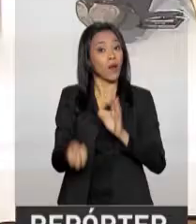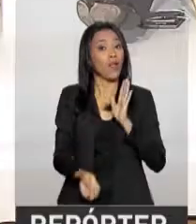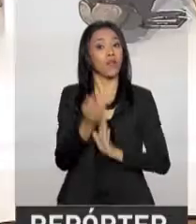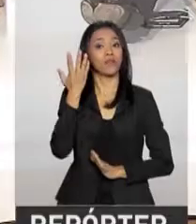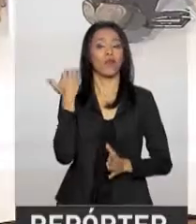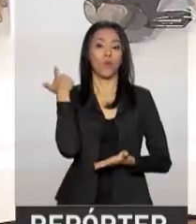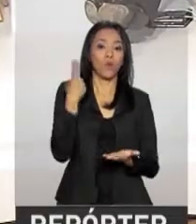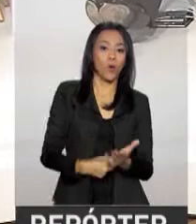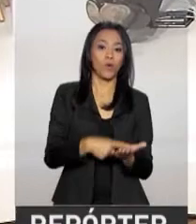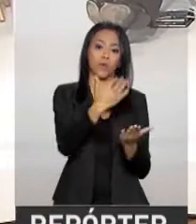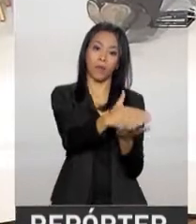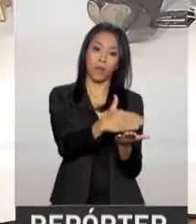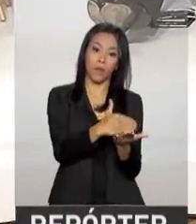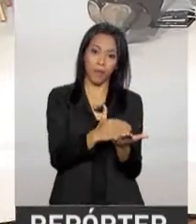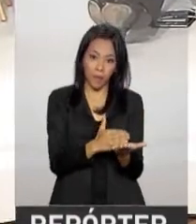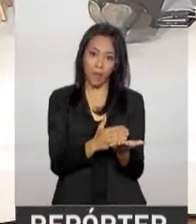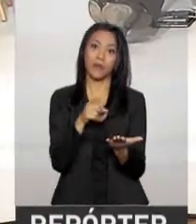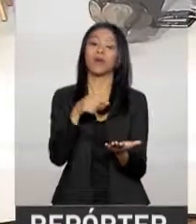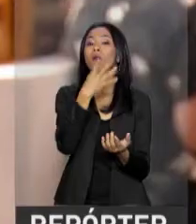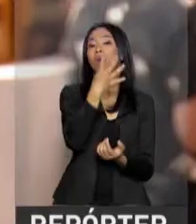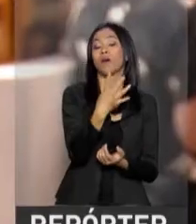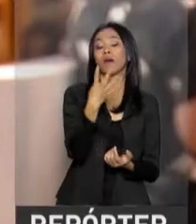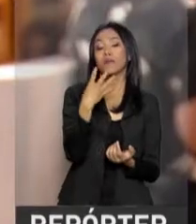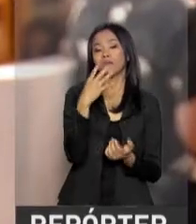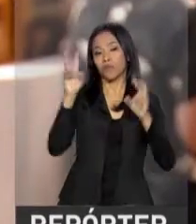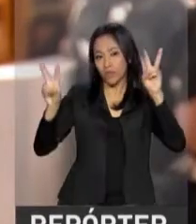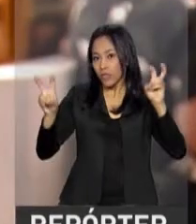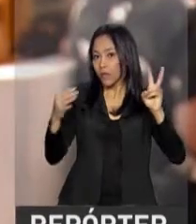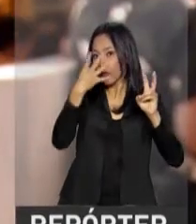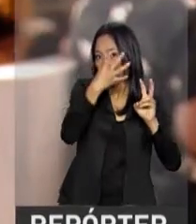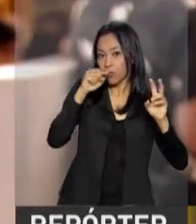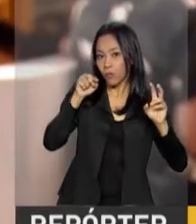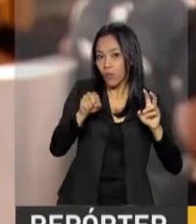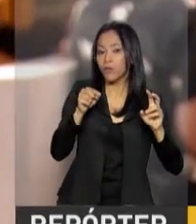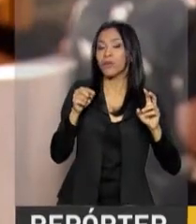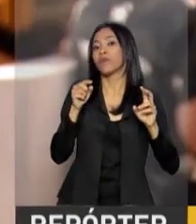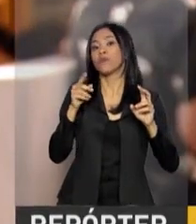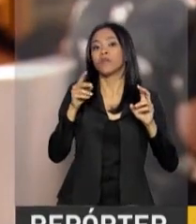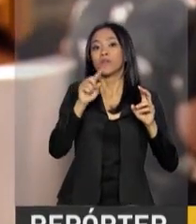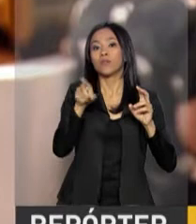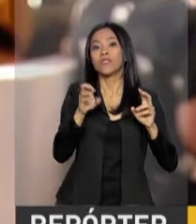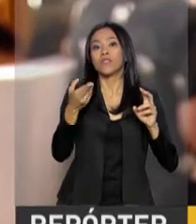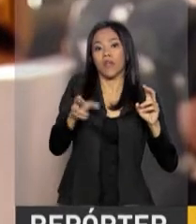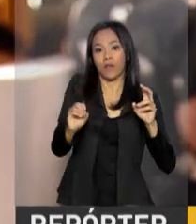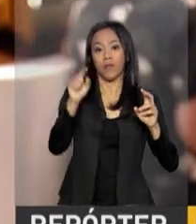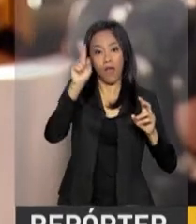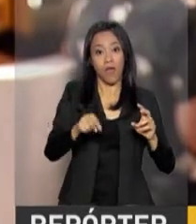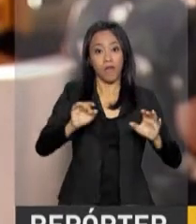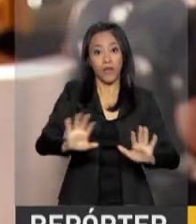agenda brasileira para indústria 4.0 a meta é financiar a inovação e modernização da indústria